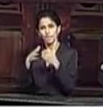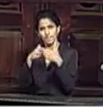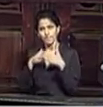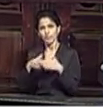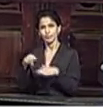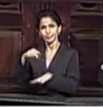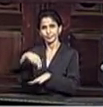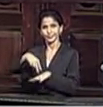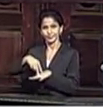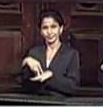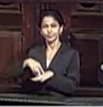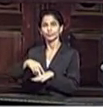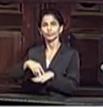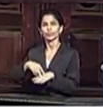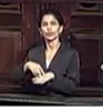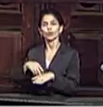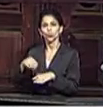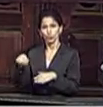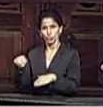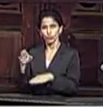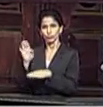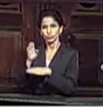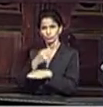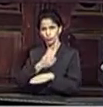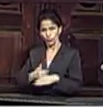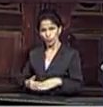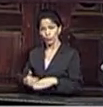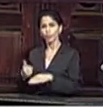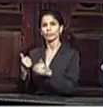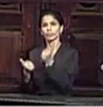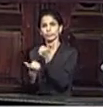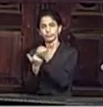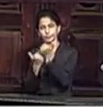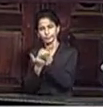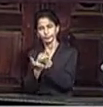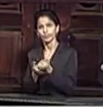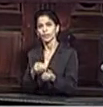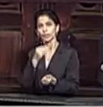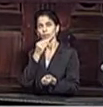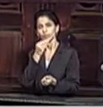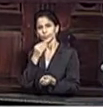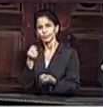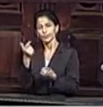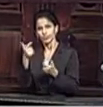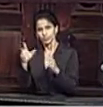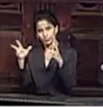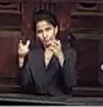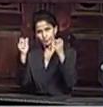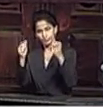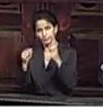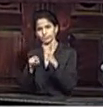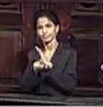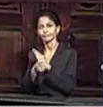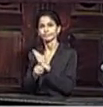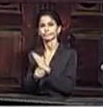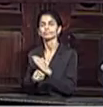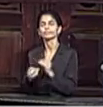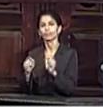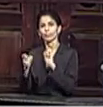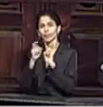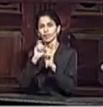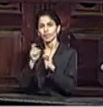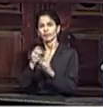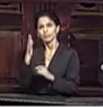dessa tribuna, a liderança do governo, ao governo e à presidência da Casa, que aproveitemos esse tema para aprofundar o debate.